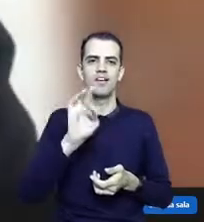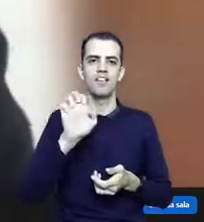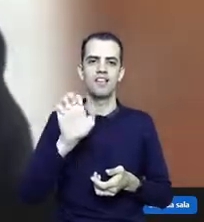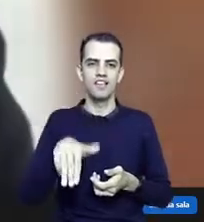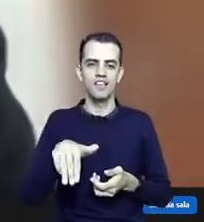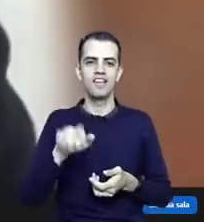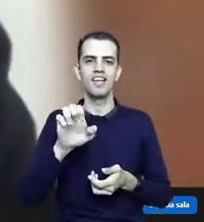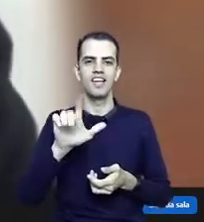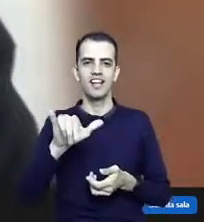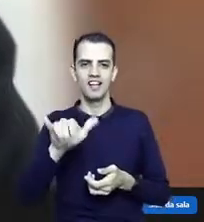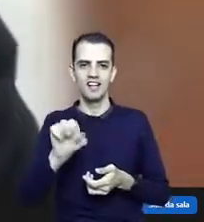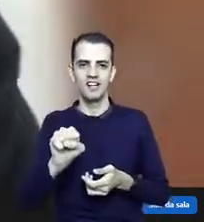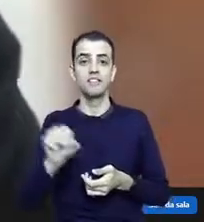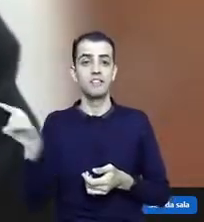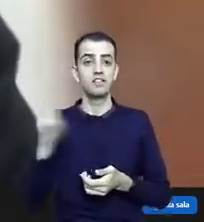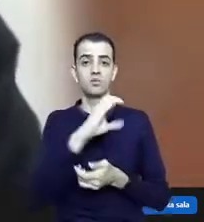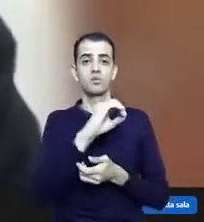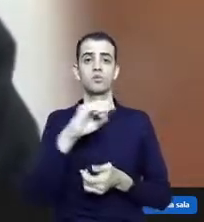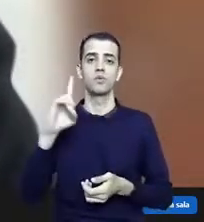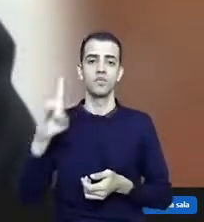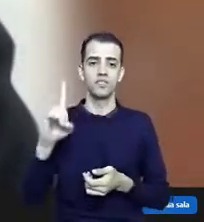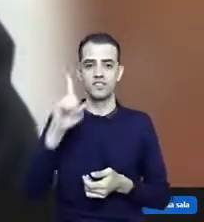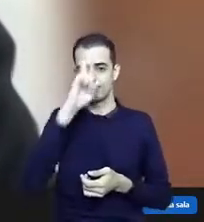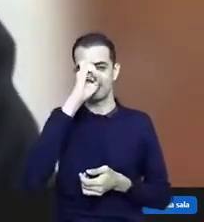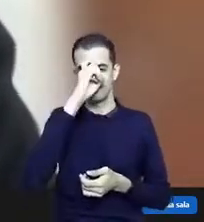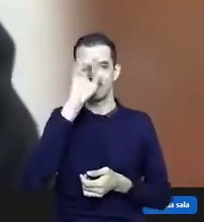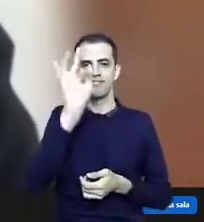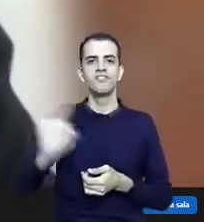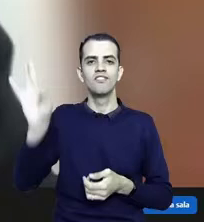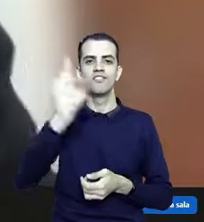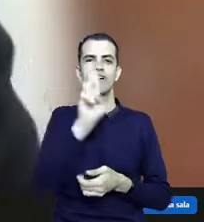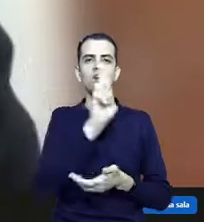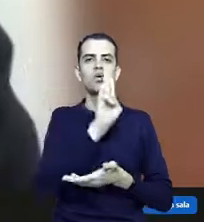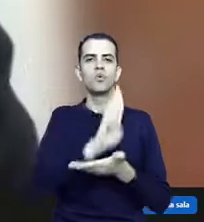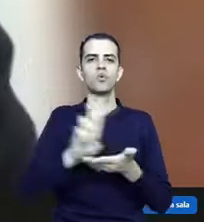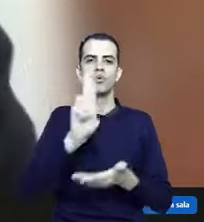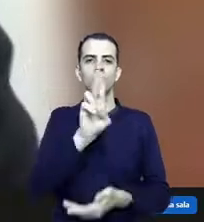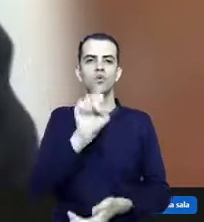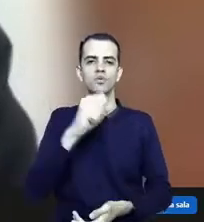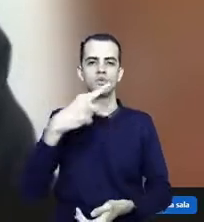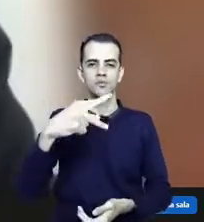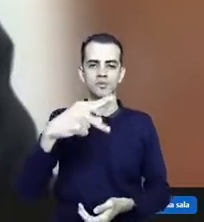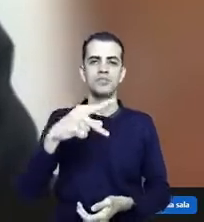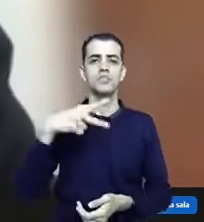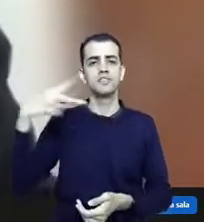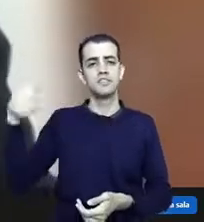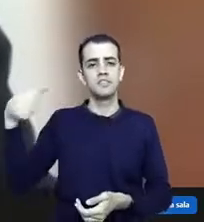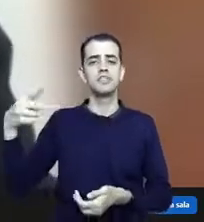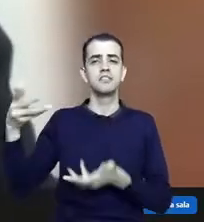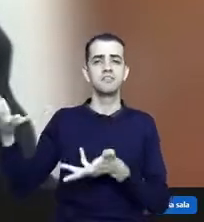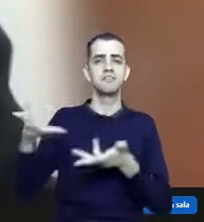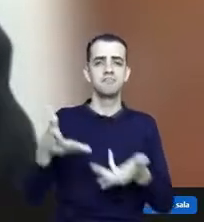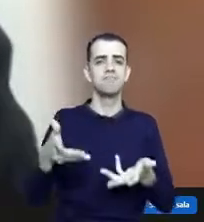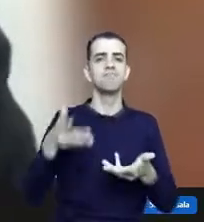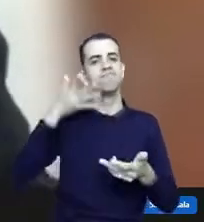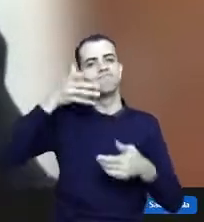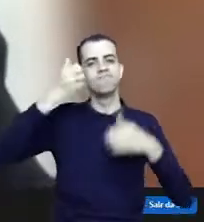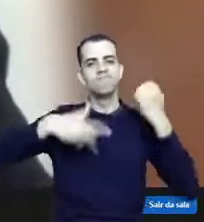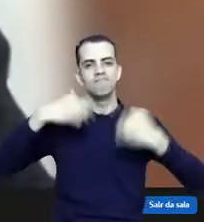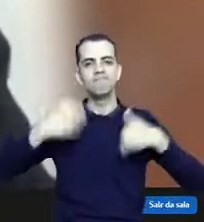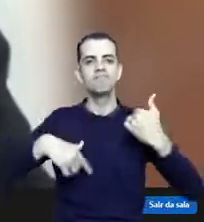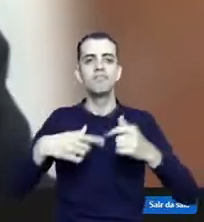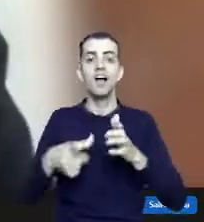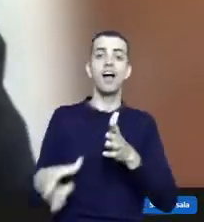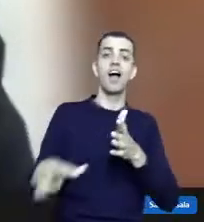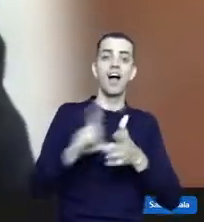Medicina da USP, na odontologia, para que ele faça a sua apresentação sobre o planejamento